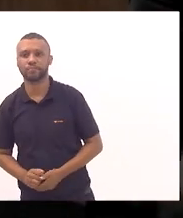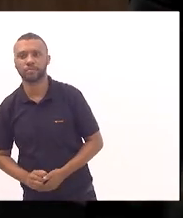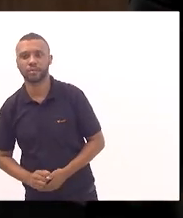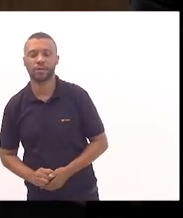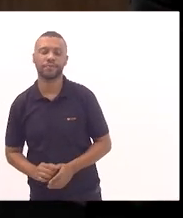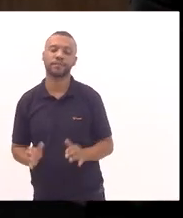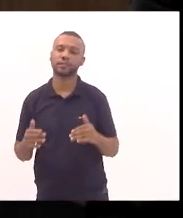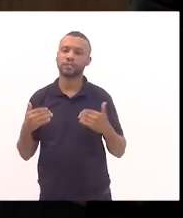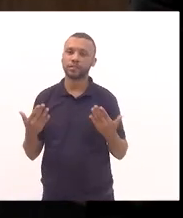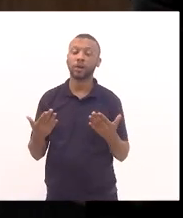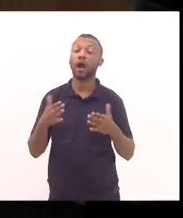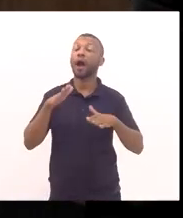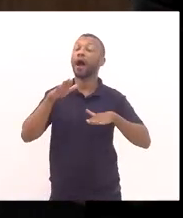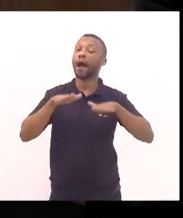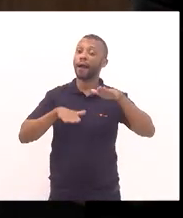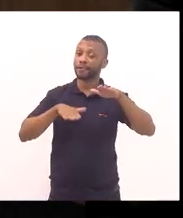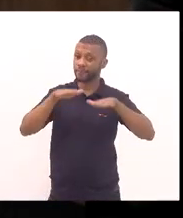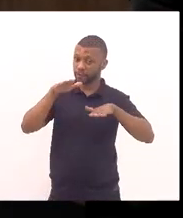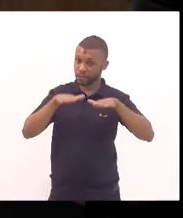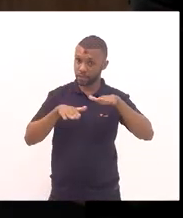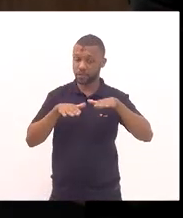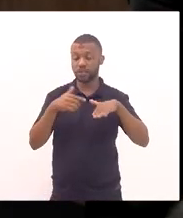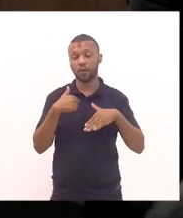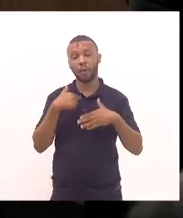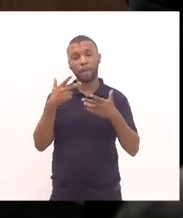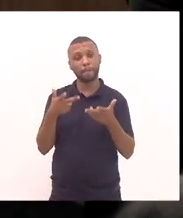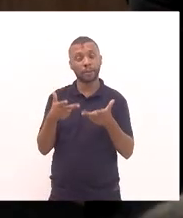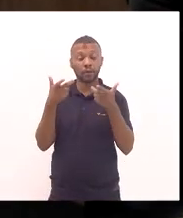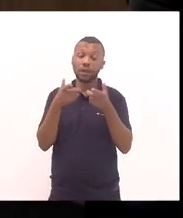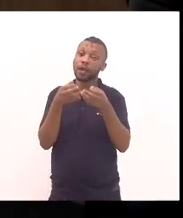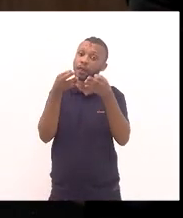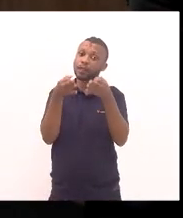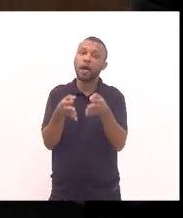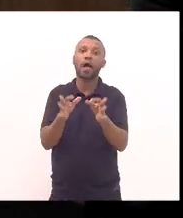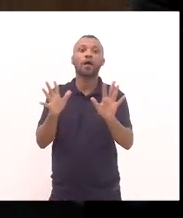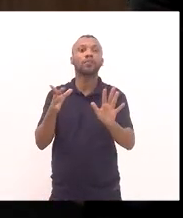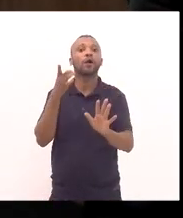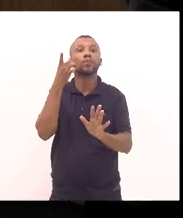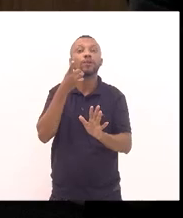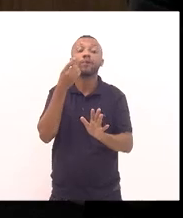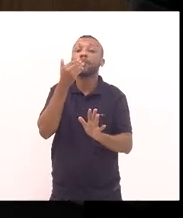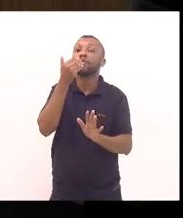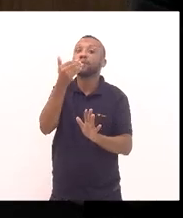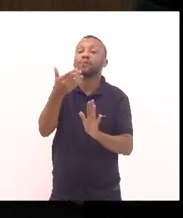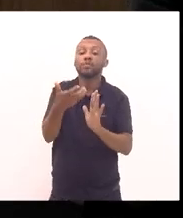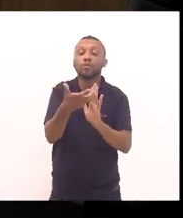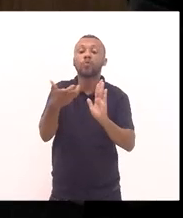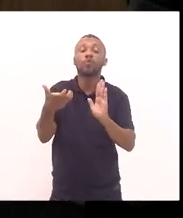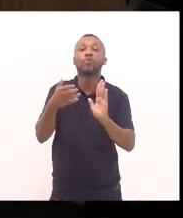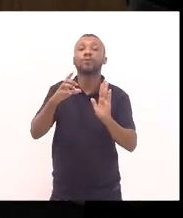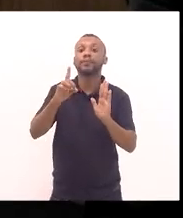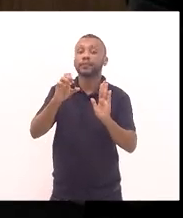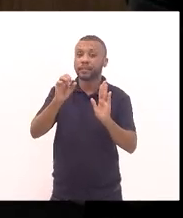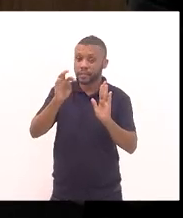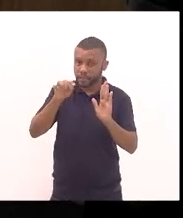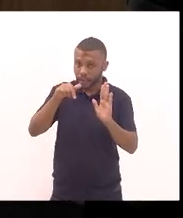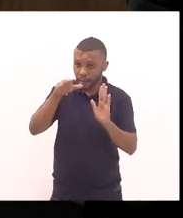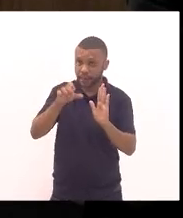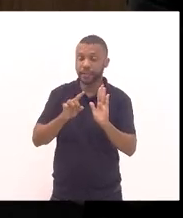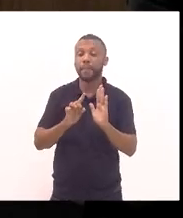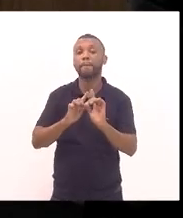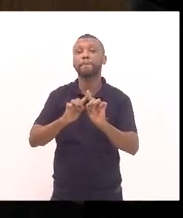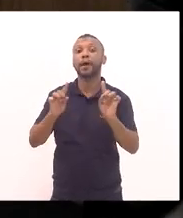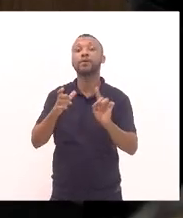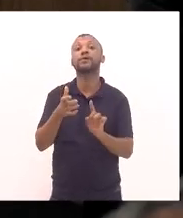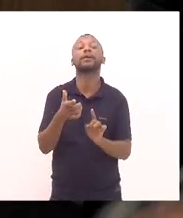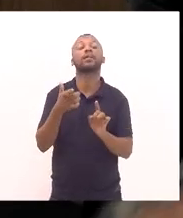Então, às vezes, eu vejo, e é legítimo ao deputado pedir o destaque, mas eu só quero ponderar